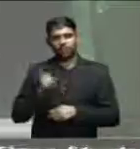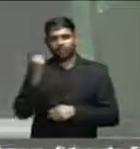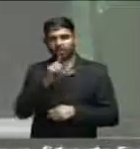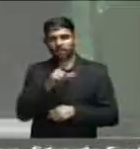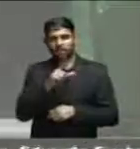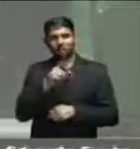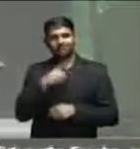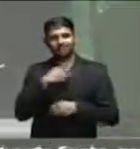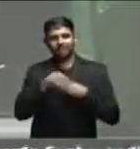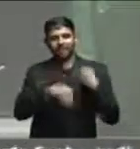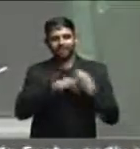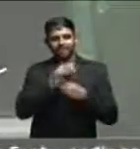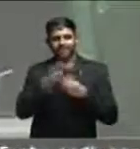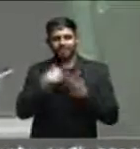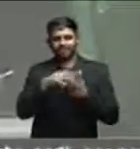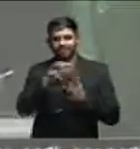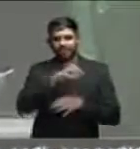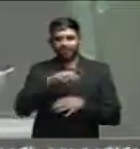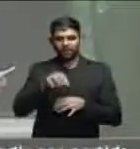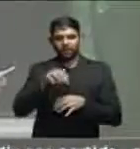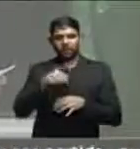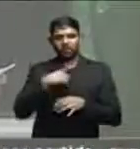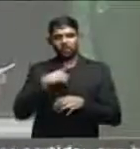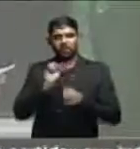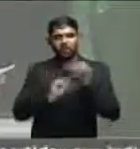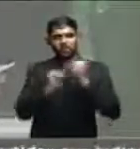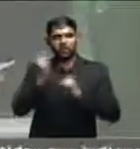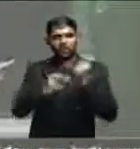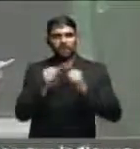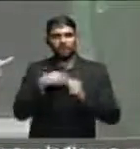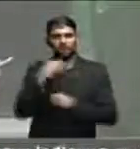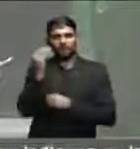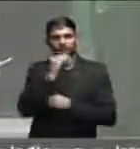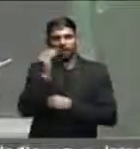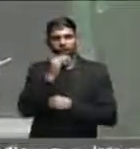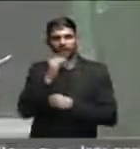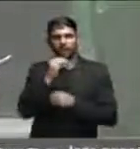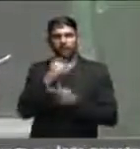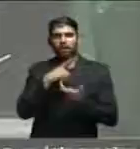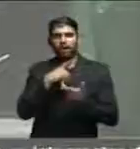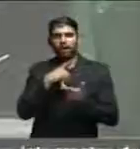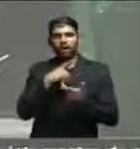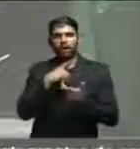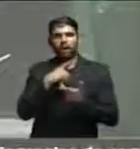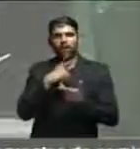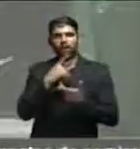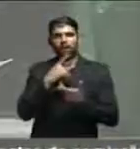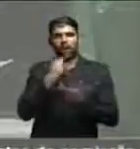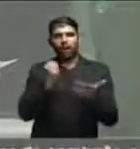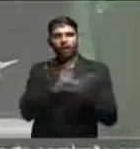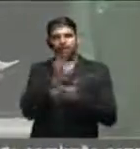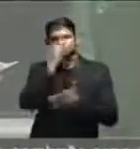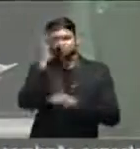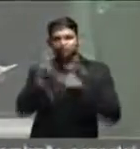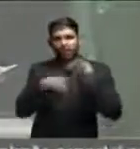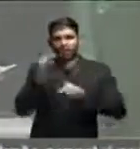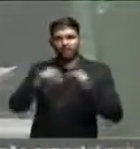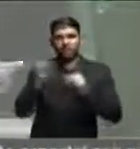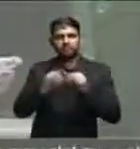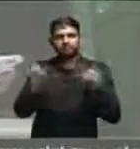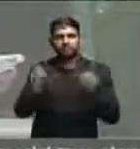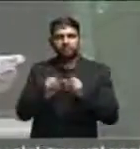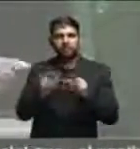conseguiu desarrumar todos os setores produtivos, enfraqueceu o poder de compra da população, descontrolar a